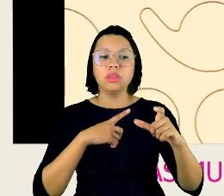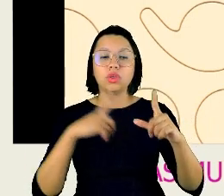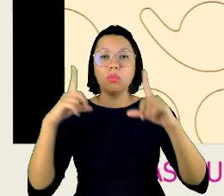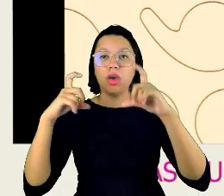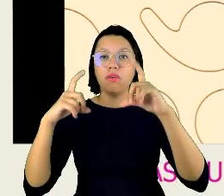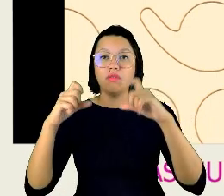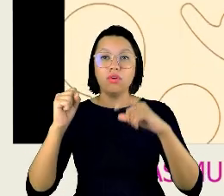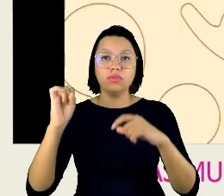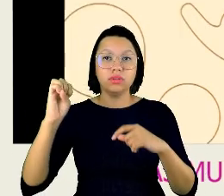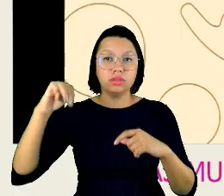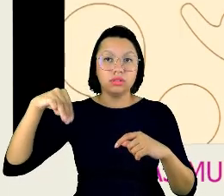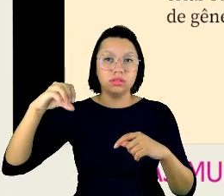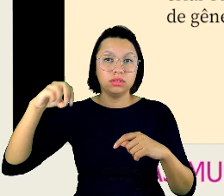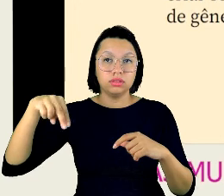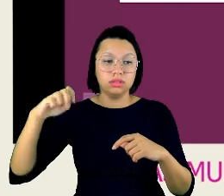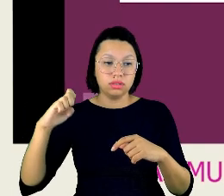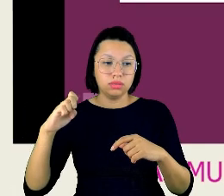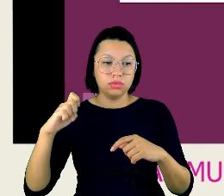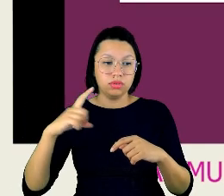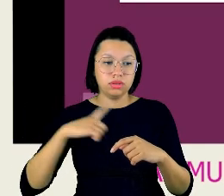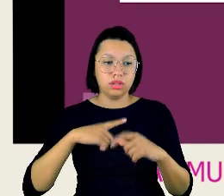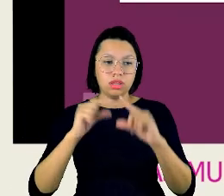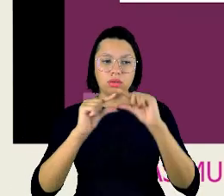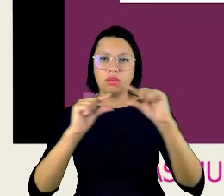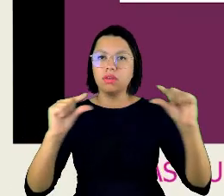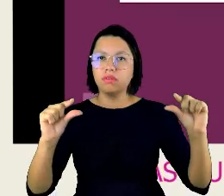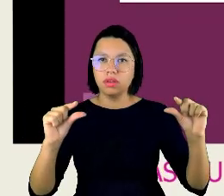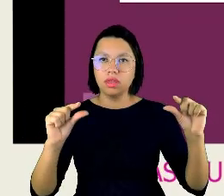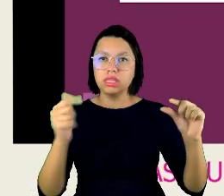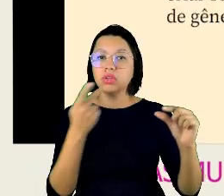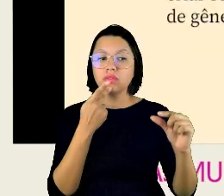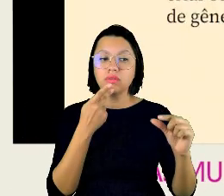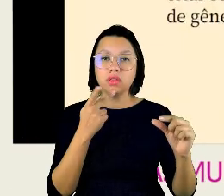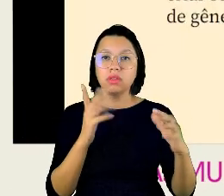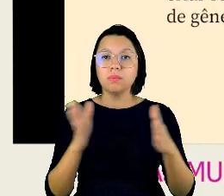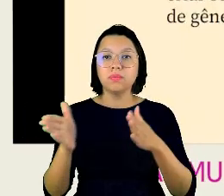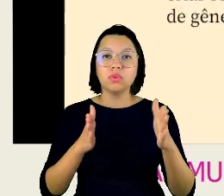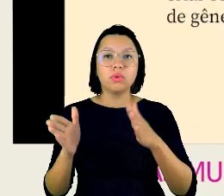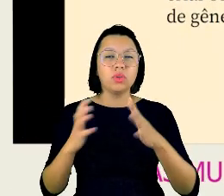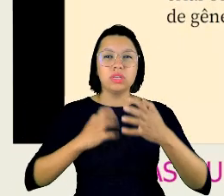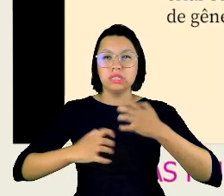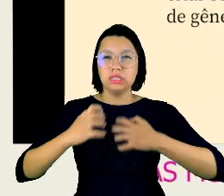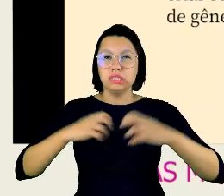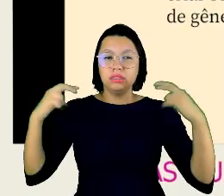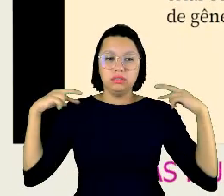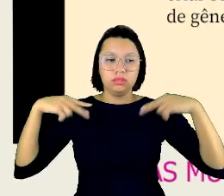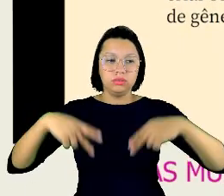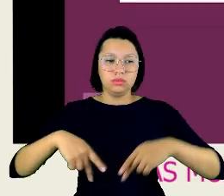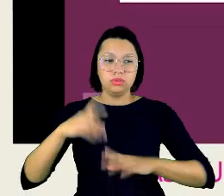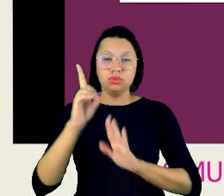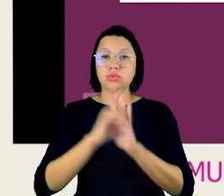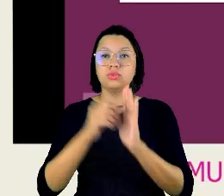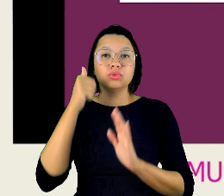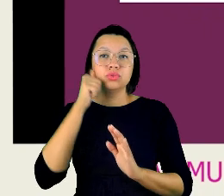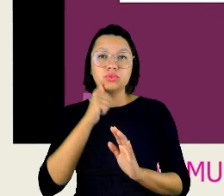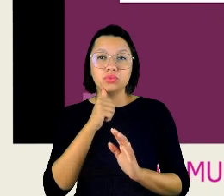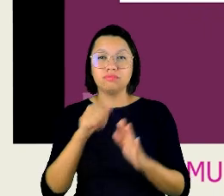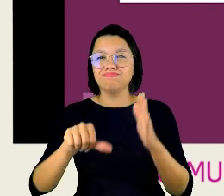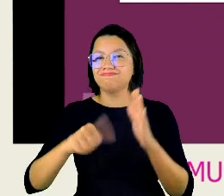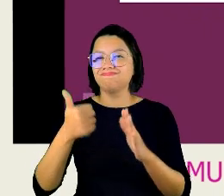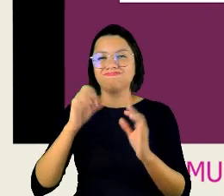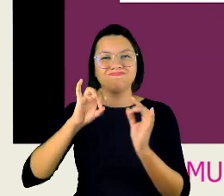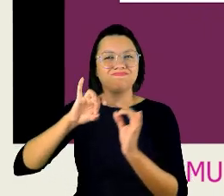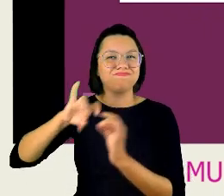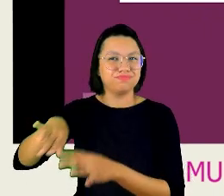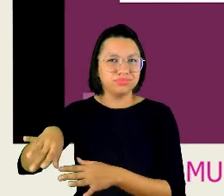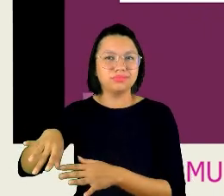de Beauvoir, e uma frase que é essa que eu estava dizendo, que é: nos momentos de crises humanitárias, os direitos das mulheres são os primeiros